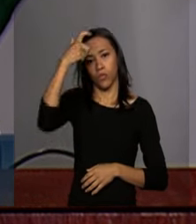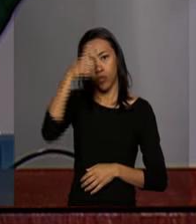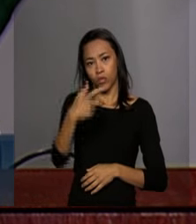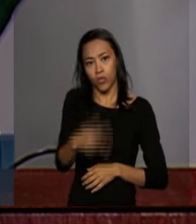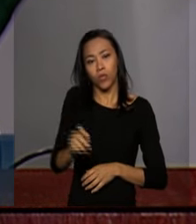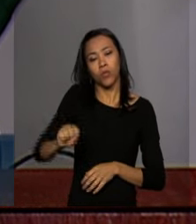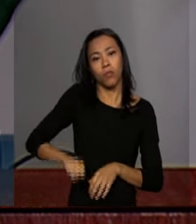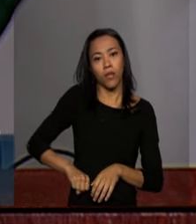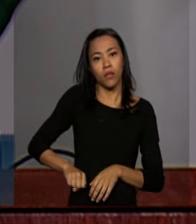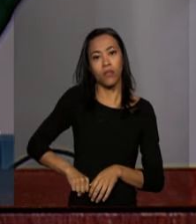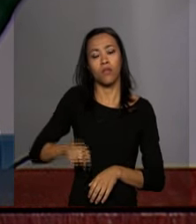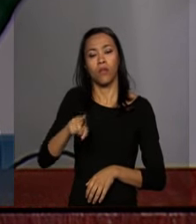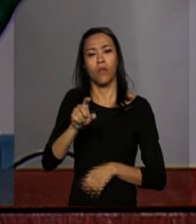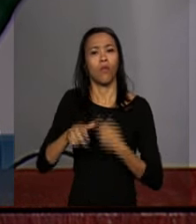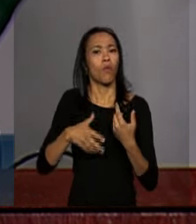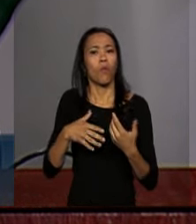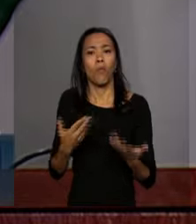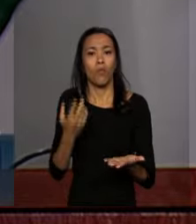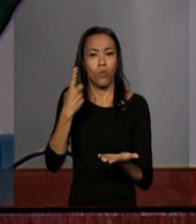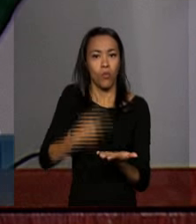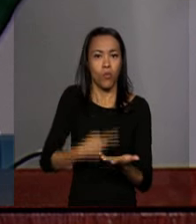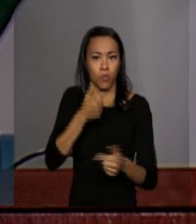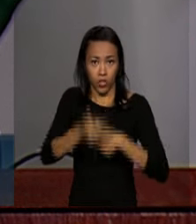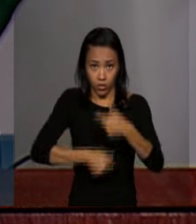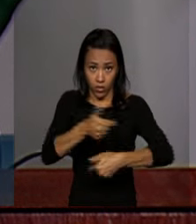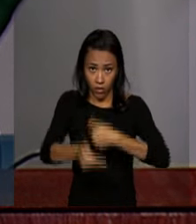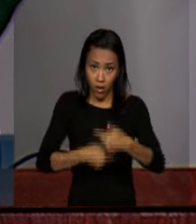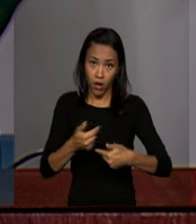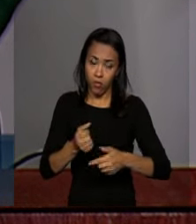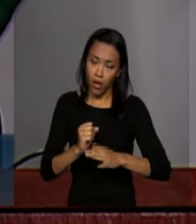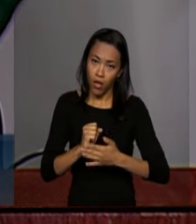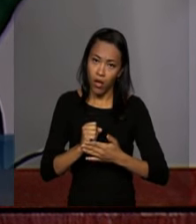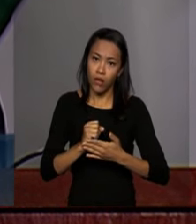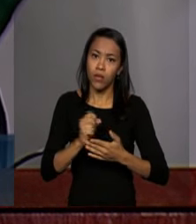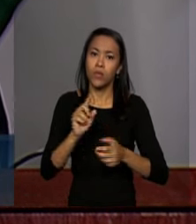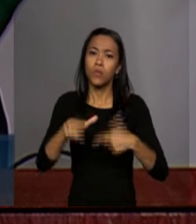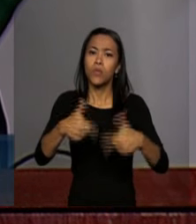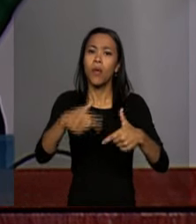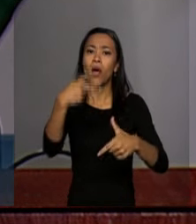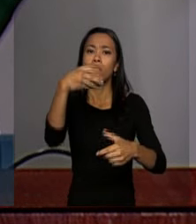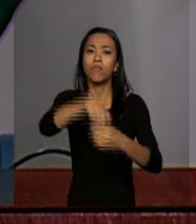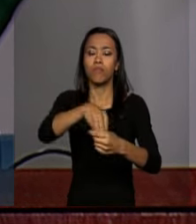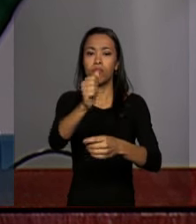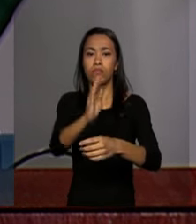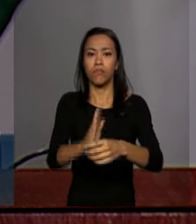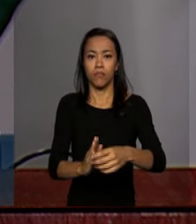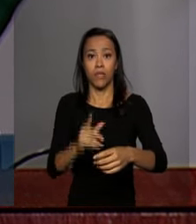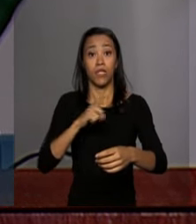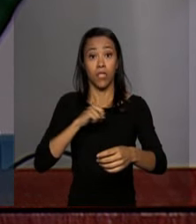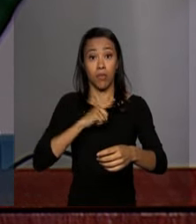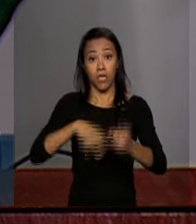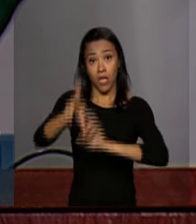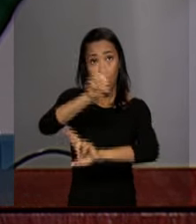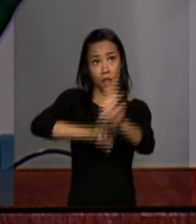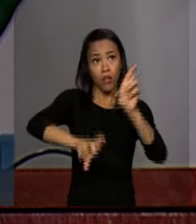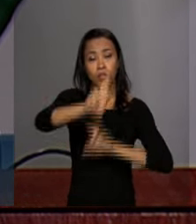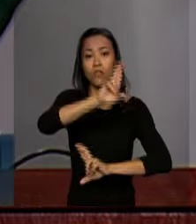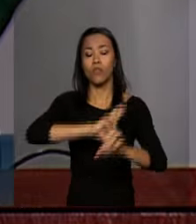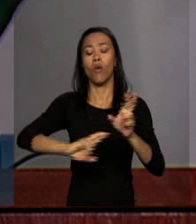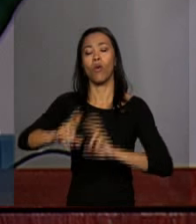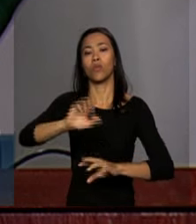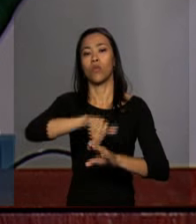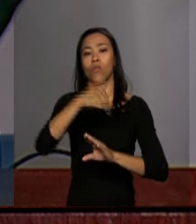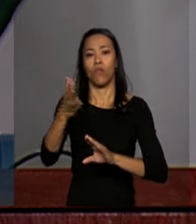ser desempenhado para coadjuvar os esforços do governo no plano interno, para fazer das relações internacionais do Brasil